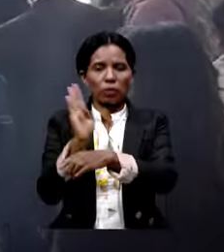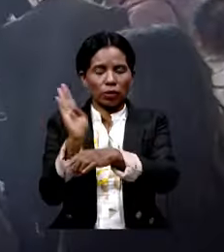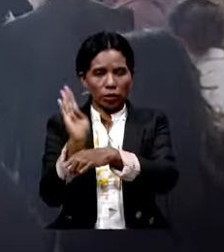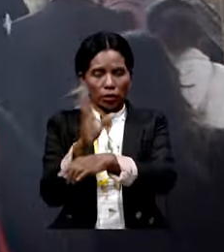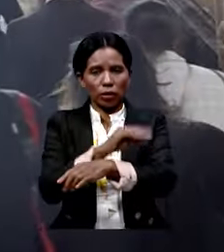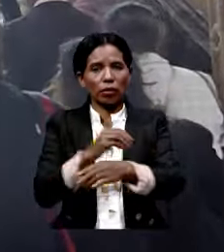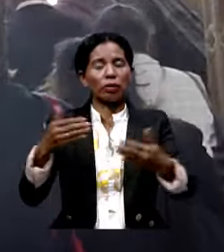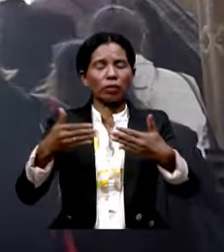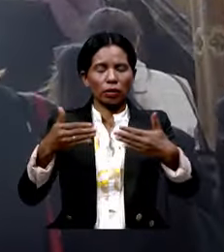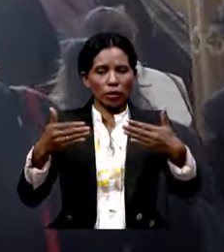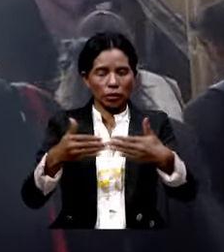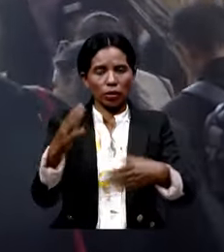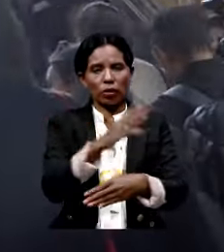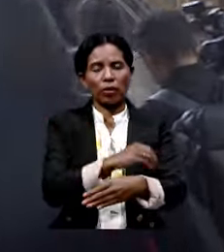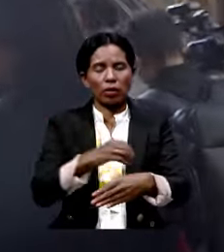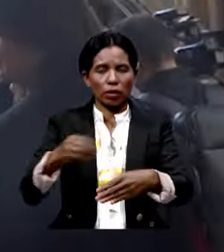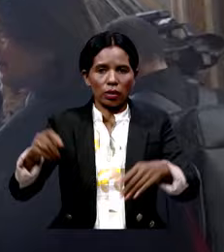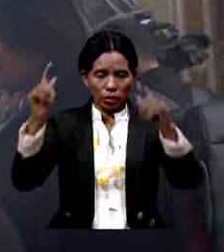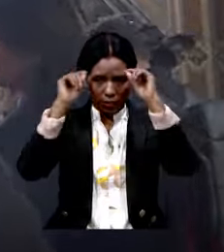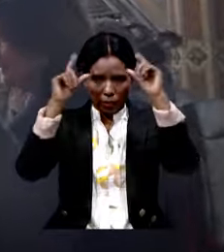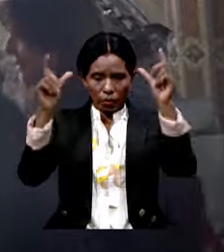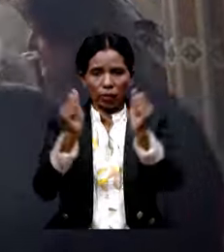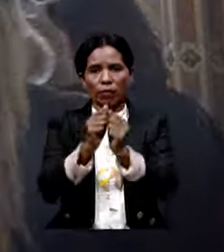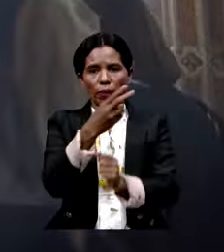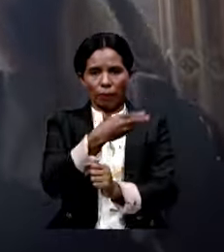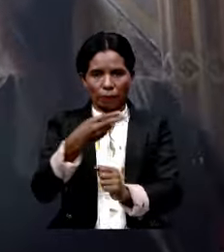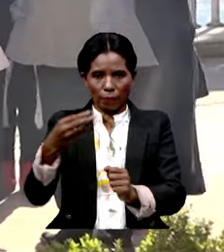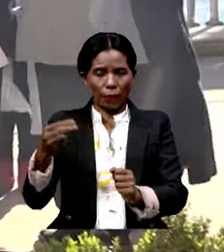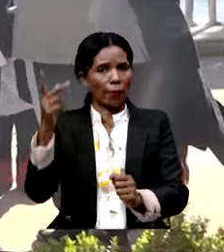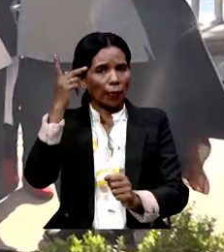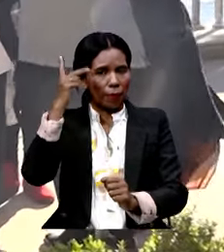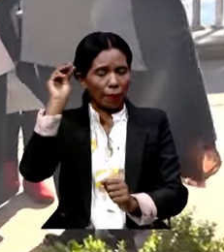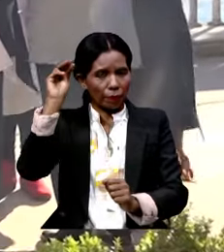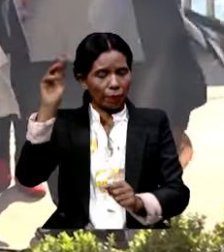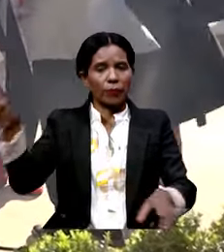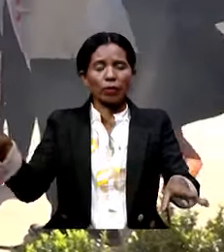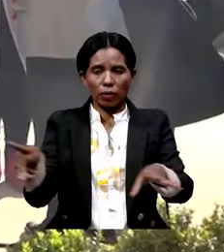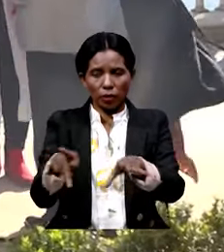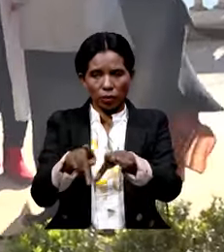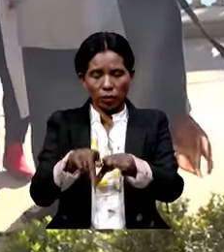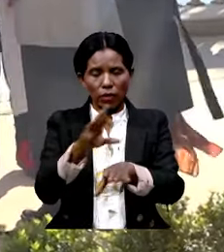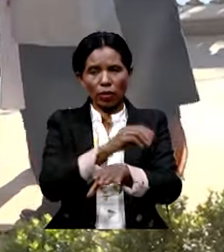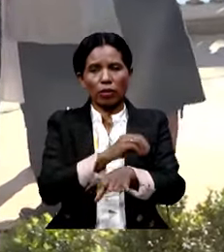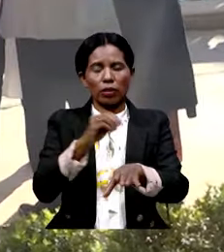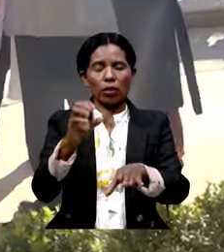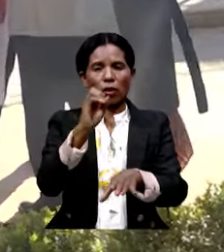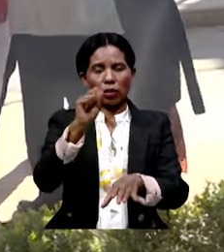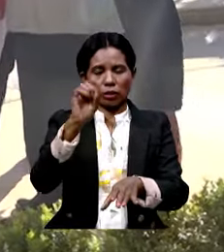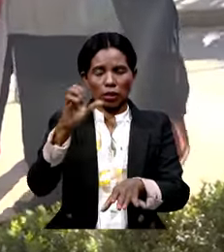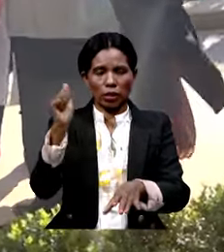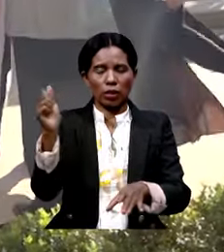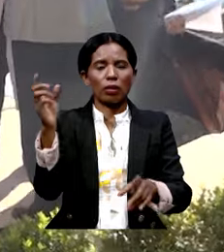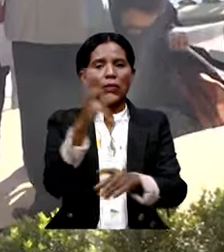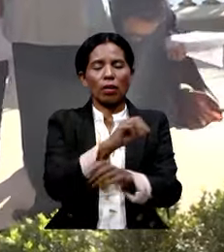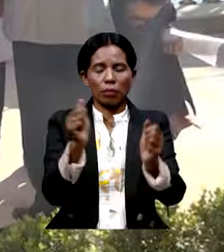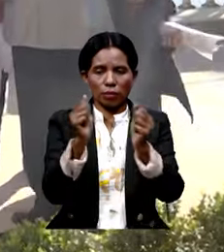fronteira marítima no terrestre entre Timor-Leste e Indonésia. Primeiro-ministro participamos e a conferência Oceano Badalacia e